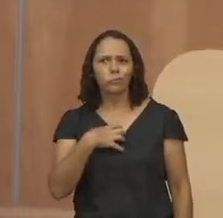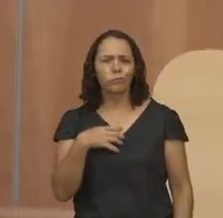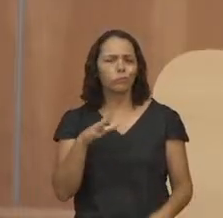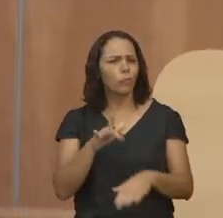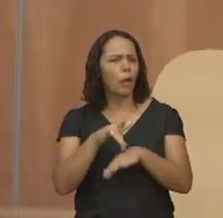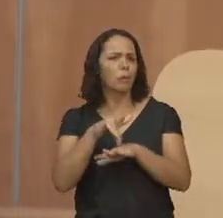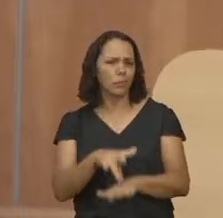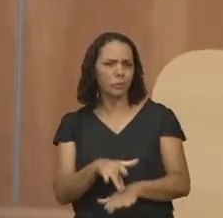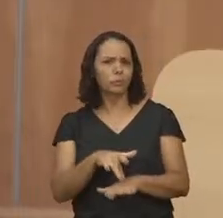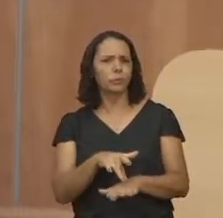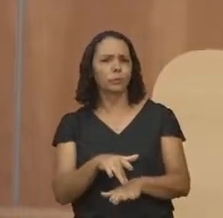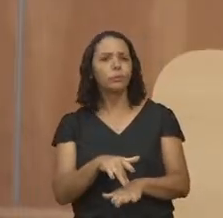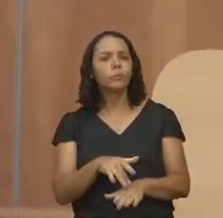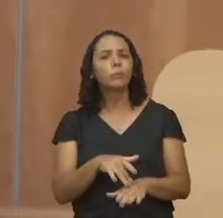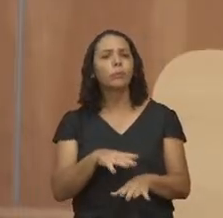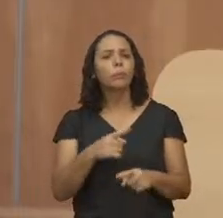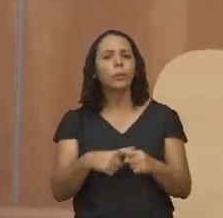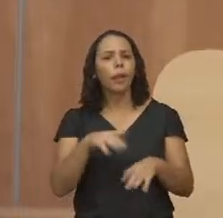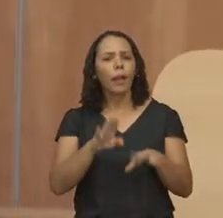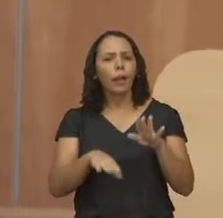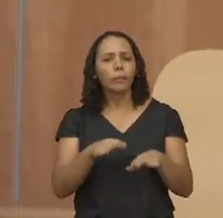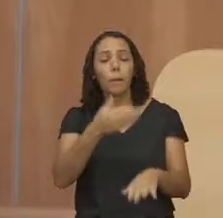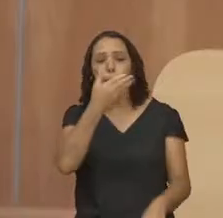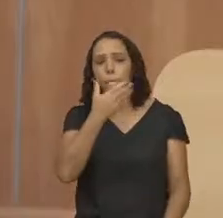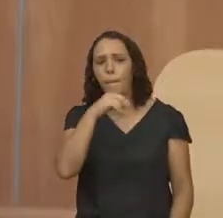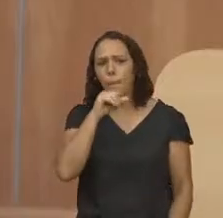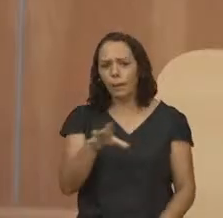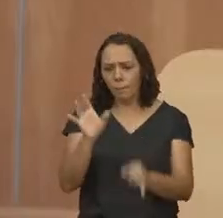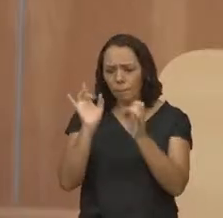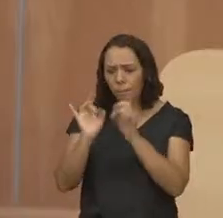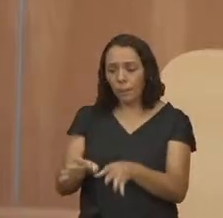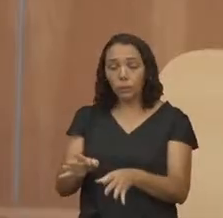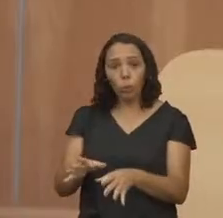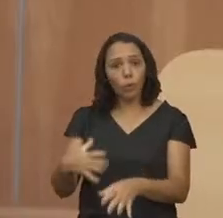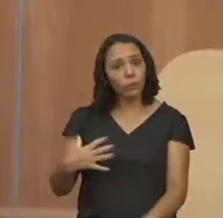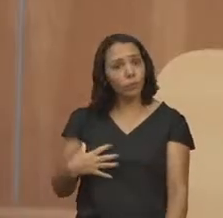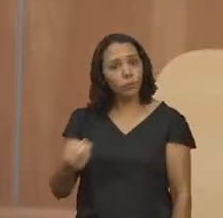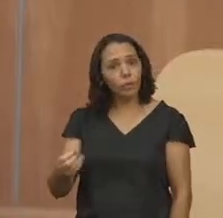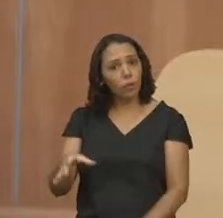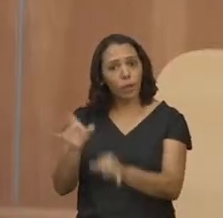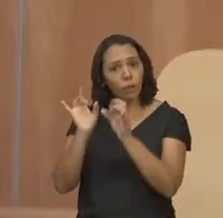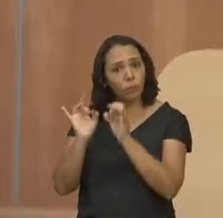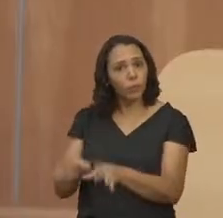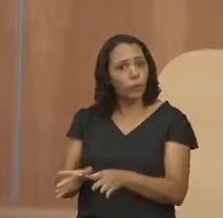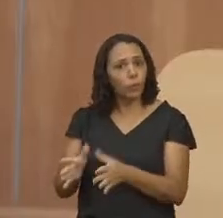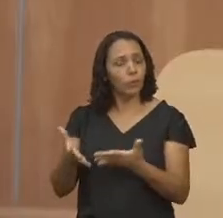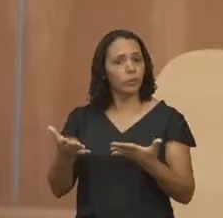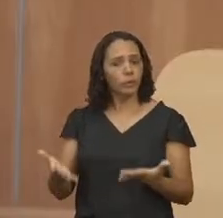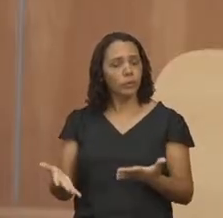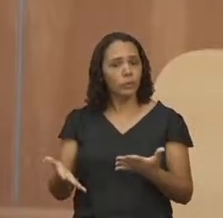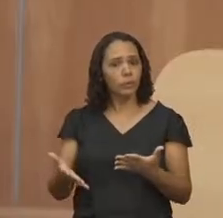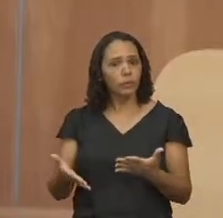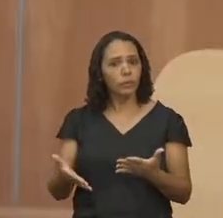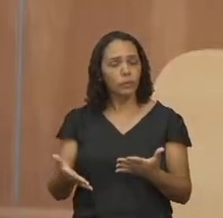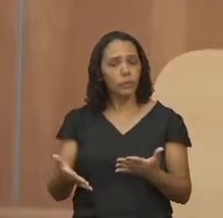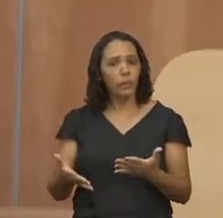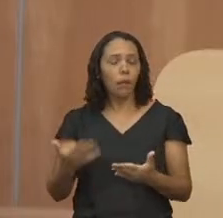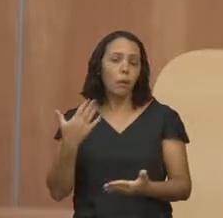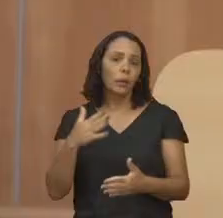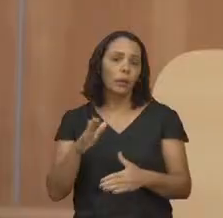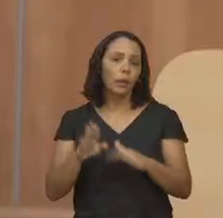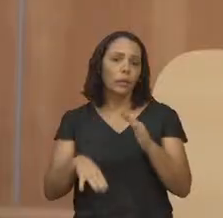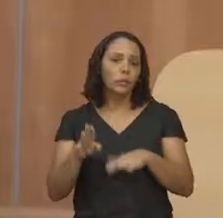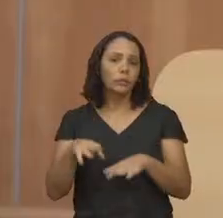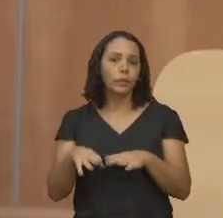Amélia. Muitos pais que acabam abandonando seus filhos, e seja do ponto de vista econômico,